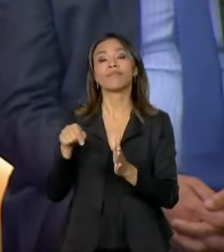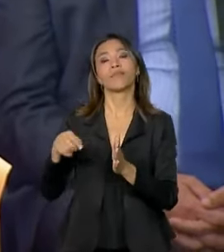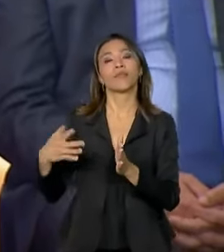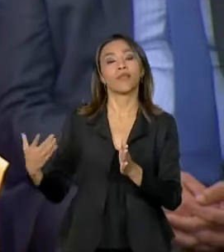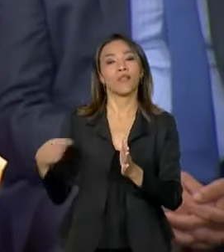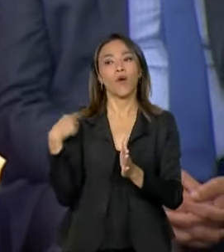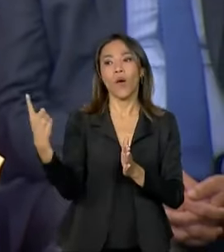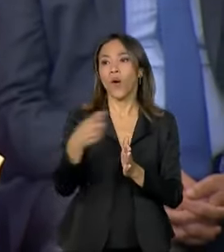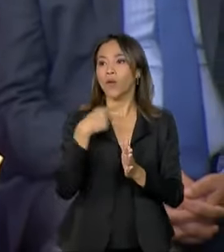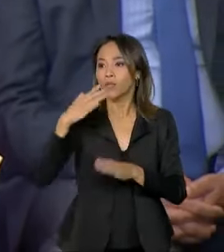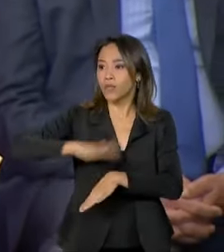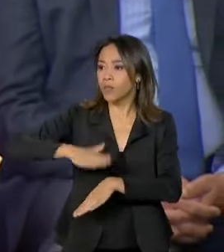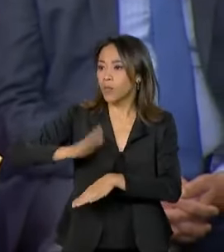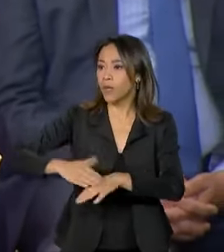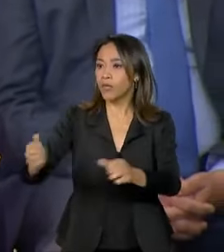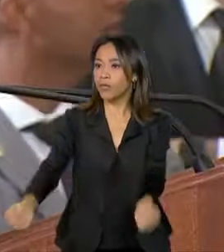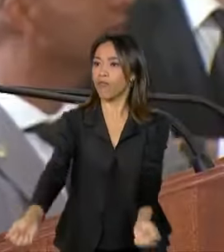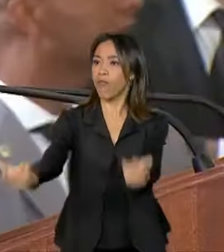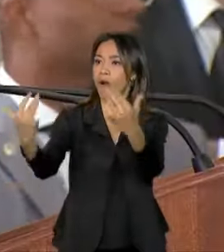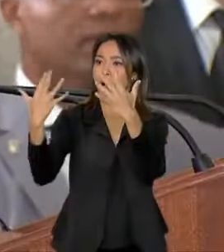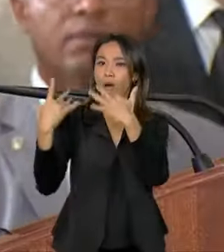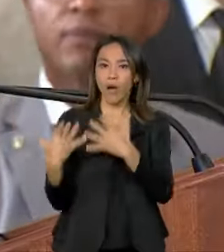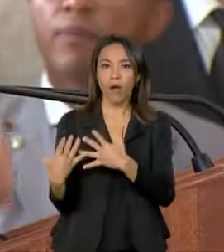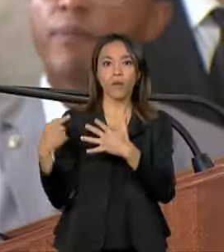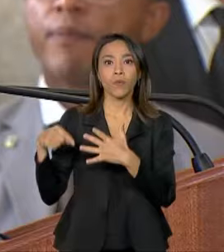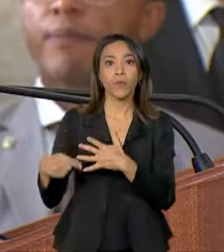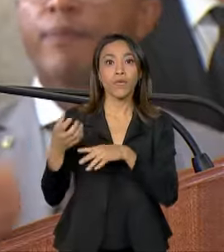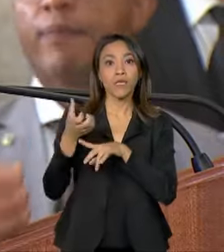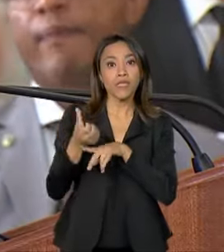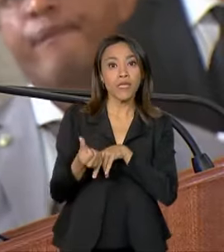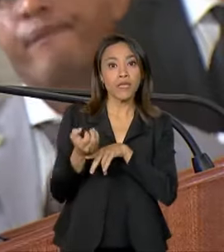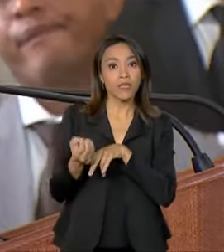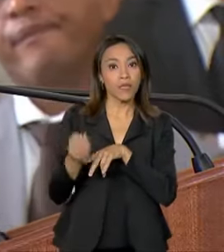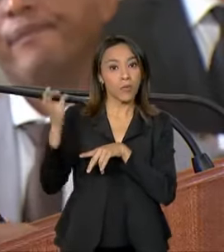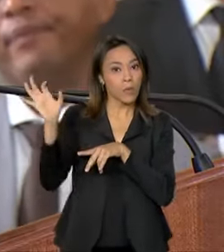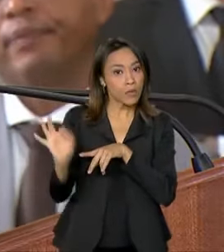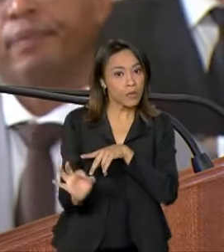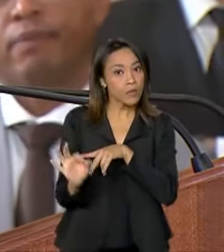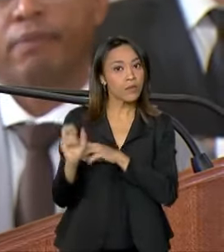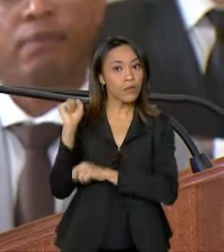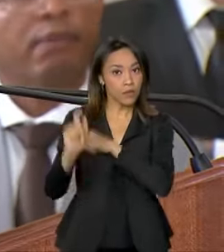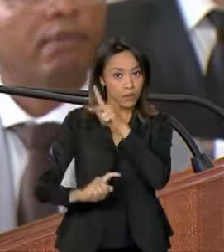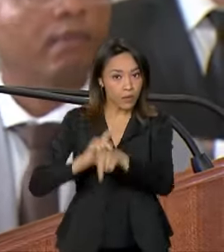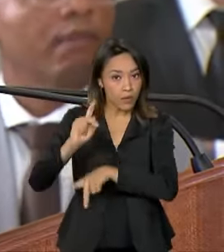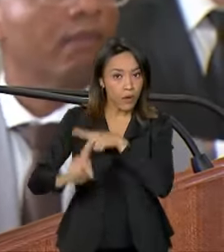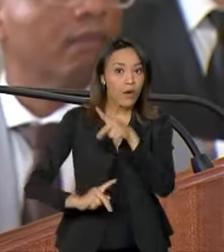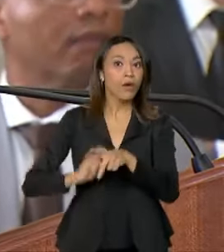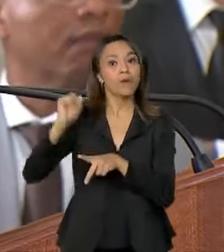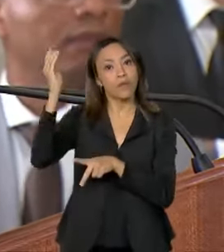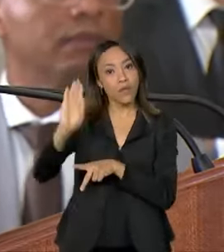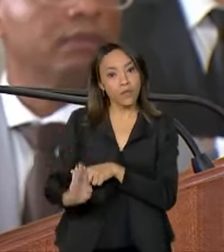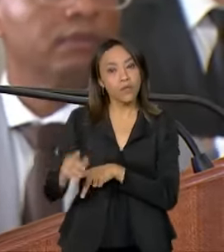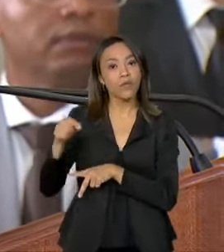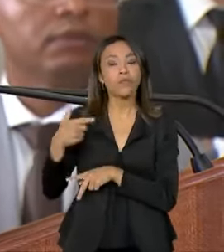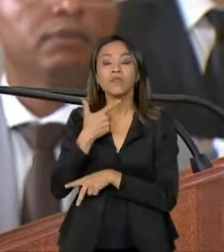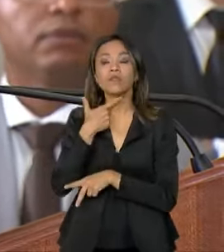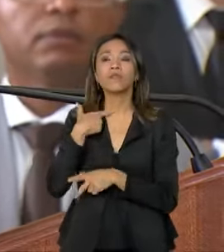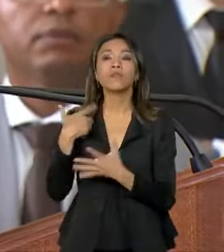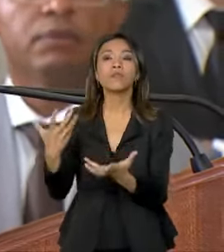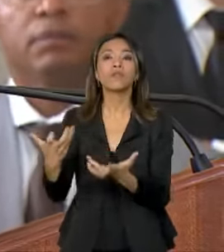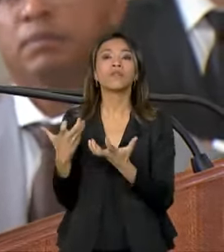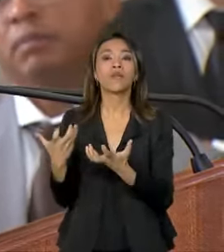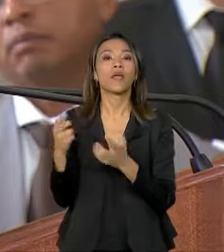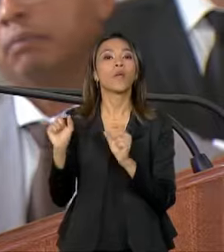estarmos nesse momento, dos quais 60% do povo brasileiro deseja